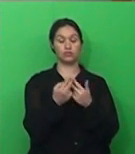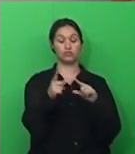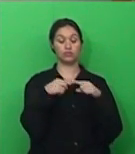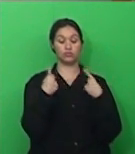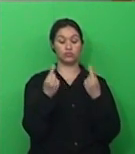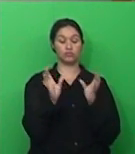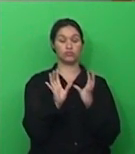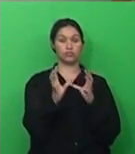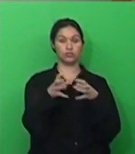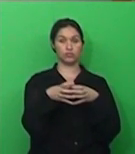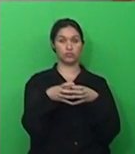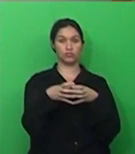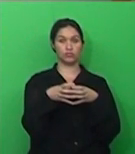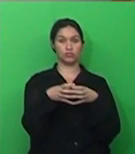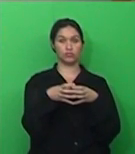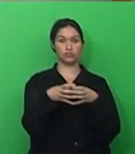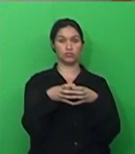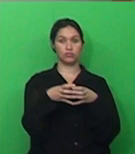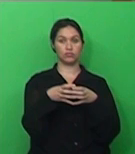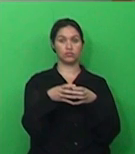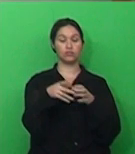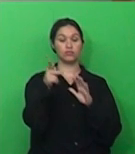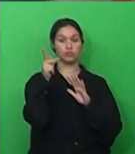para encaminhar alguns projetos.